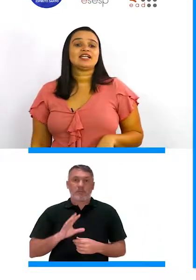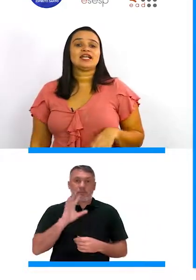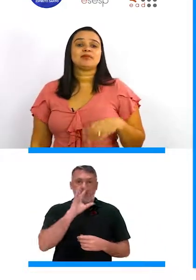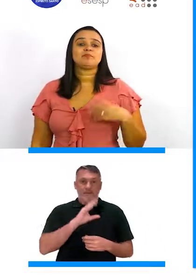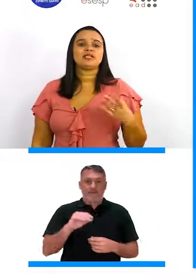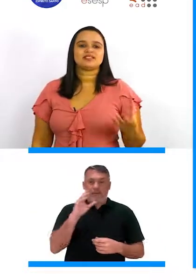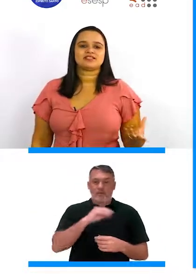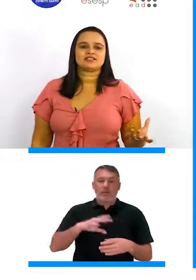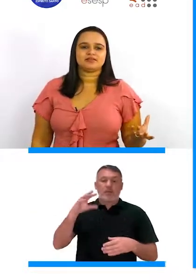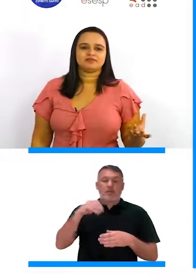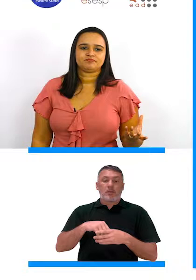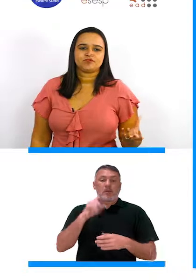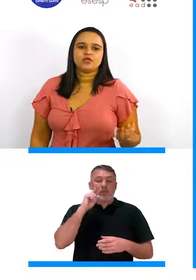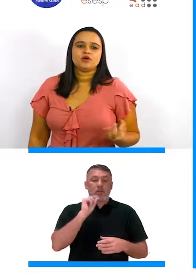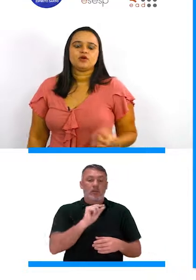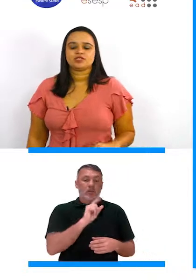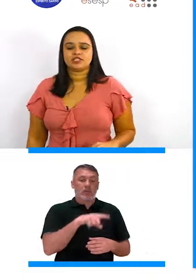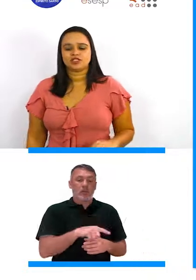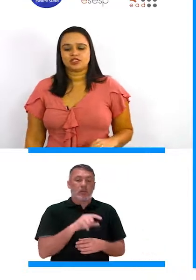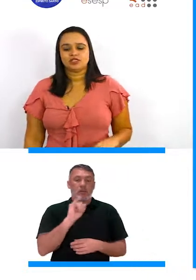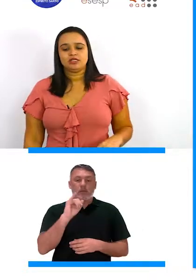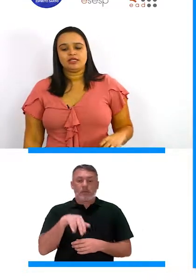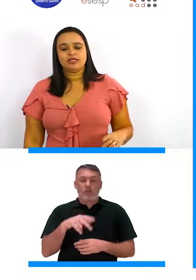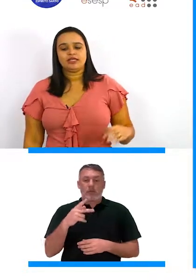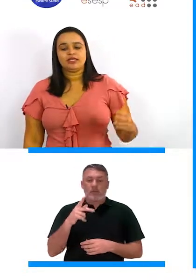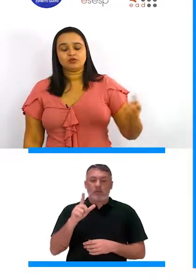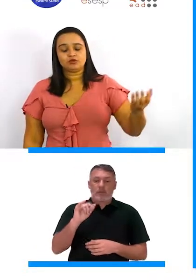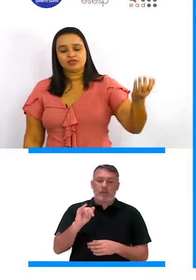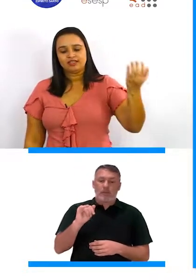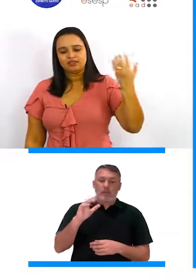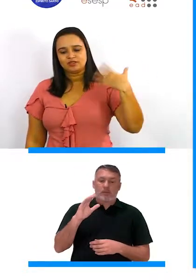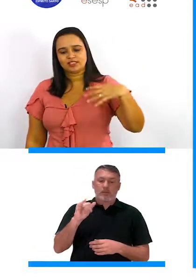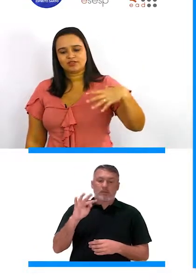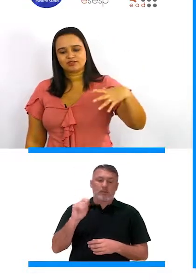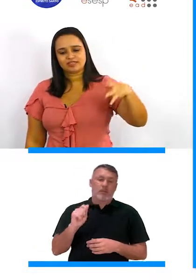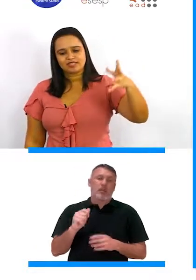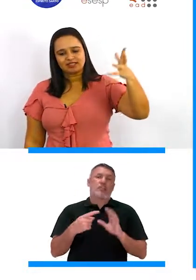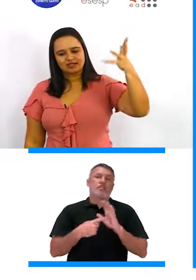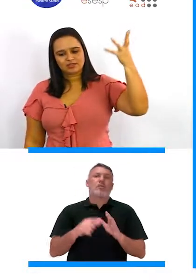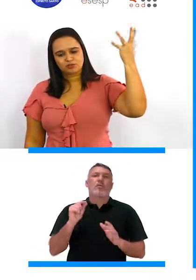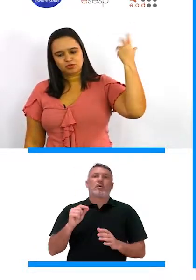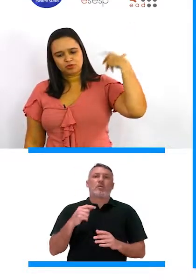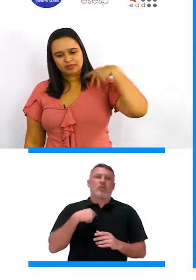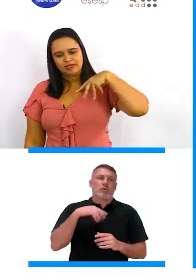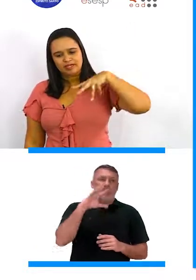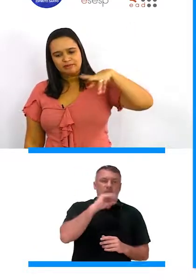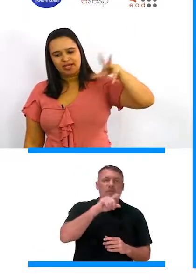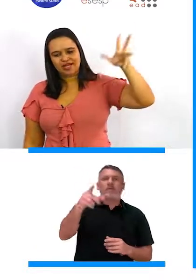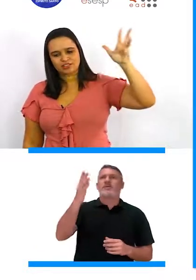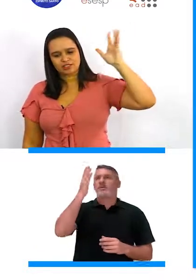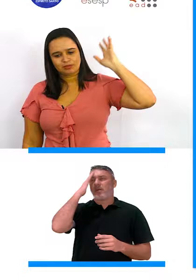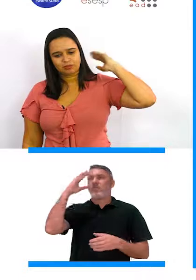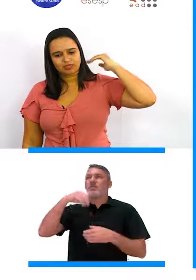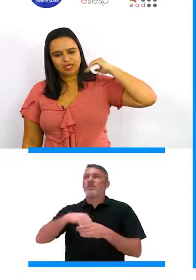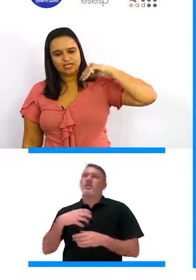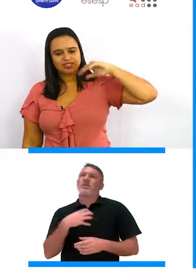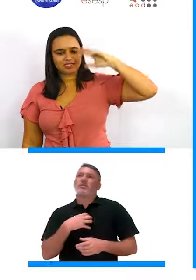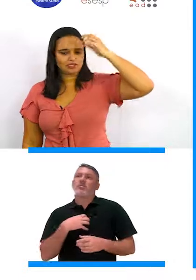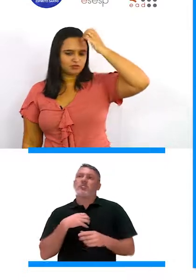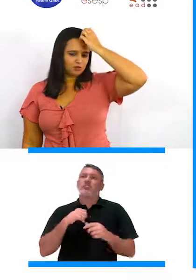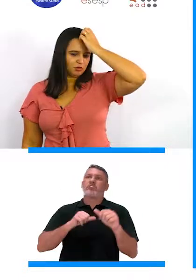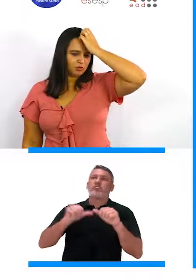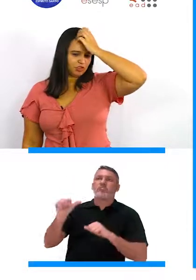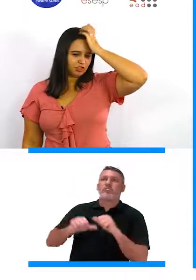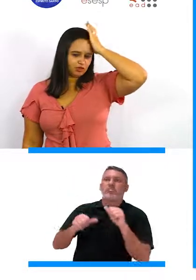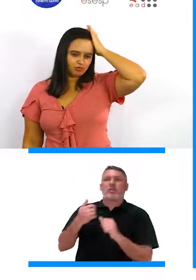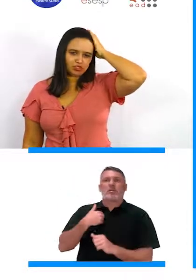fala ela é implícita, ou seja, eu estou falando aqui, você está entendendo um pouco da pragmática, né? Por trás ali